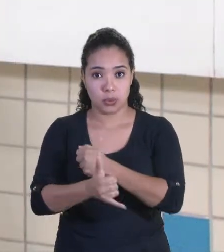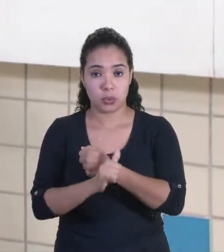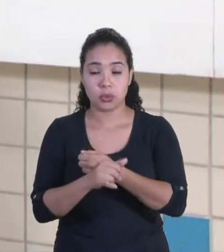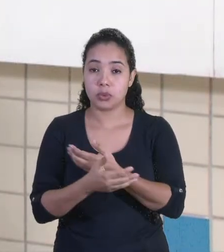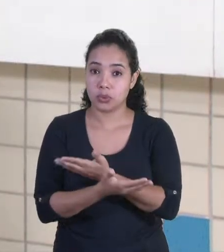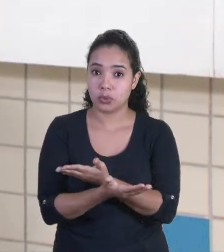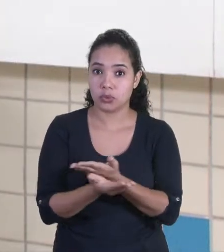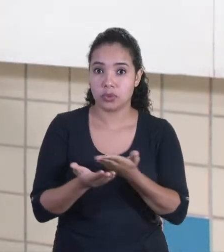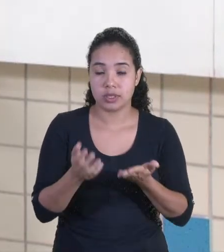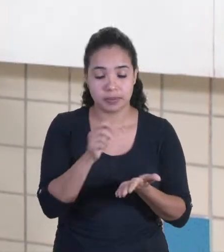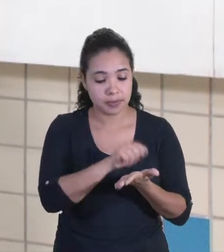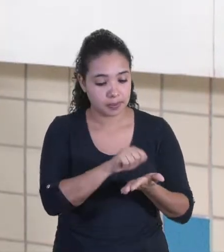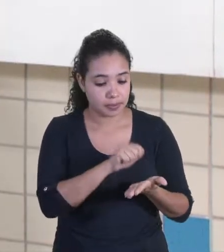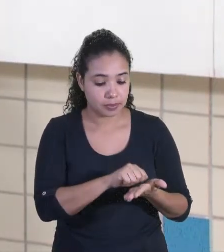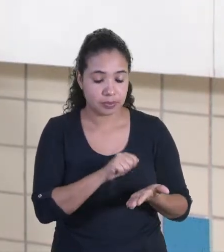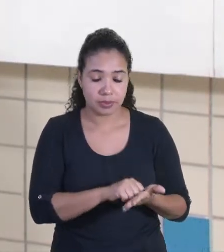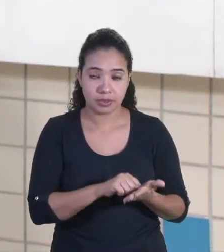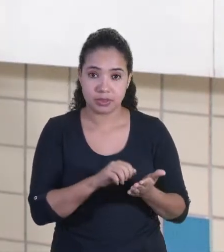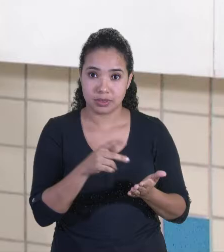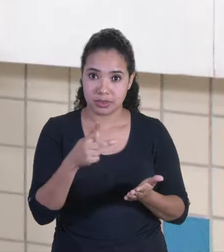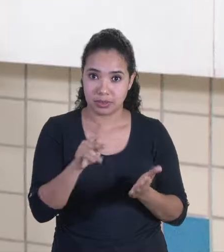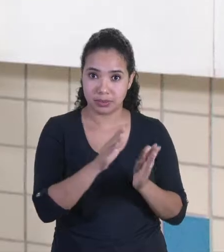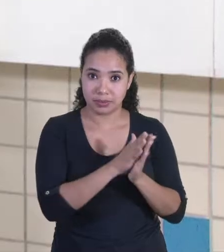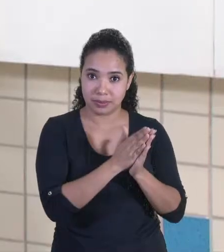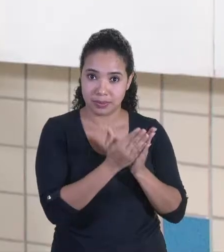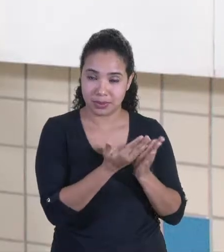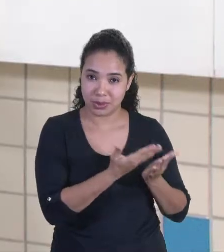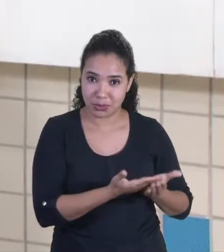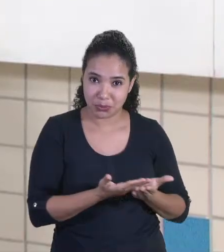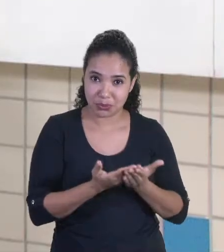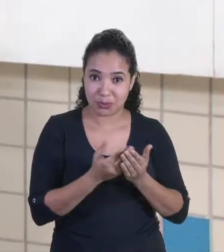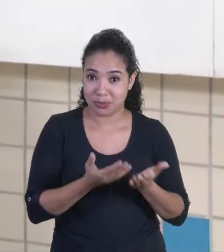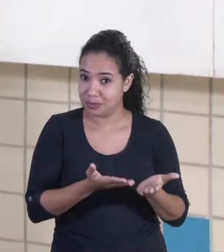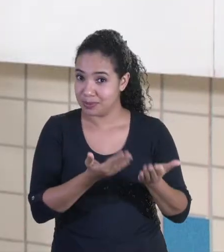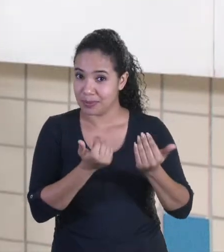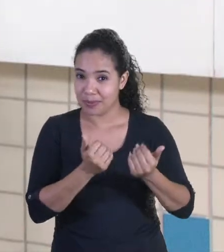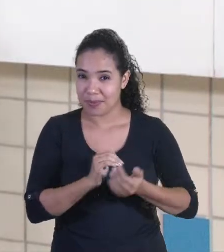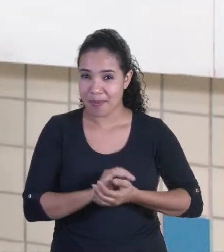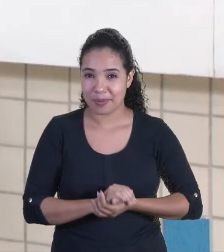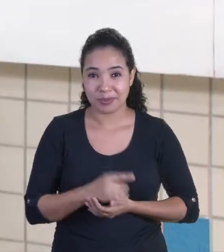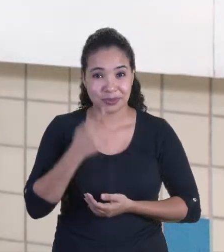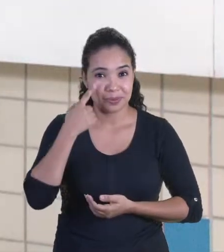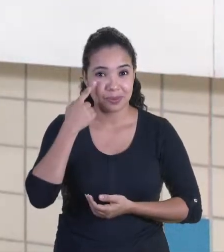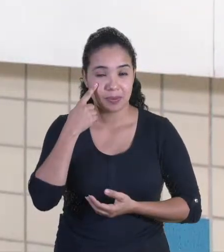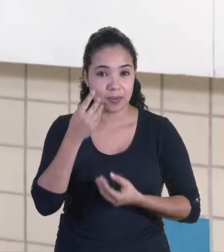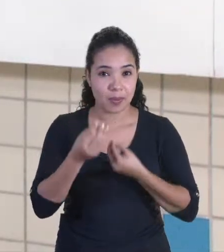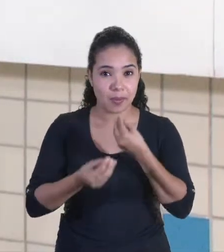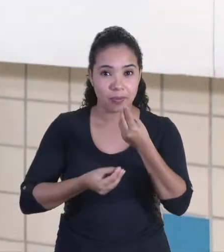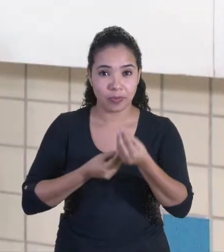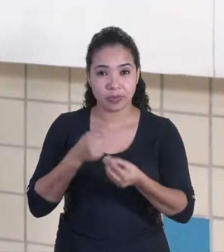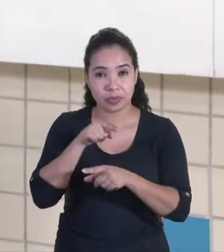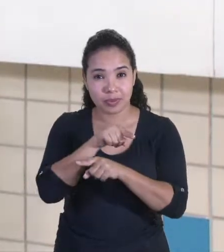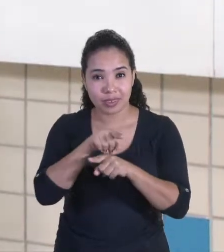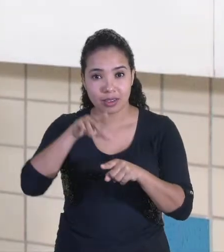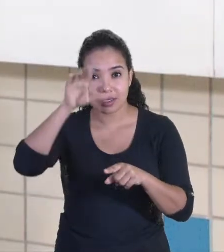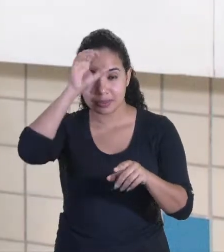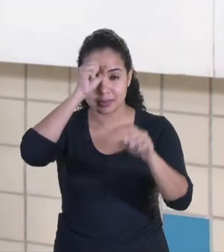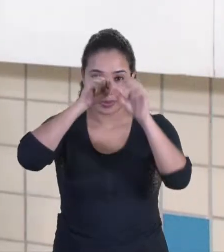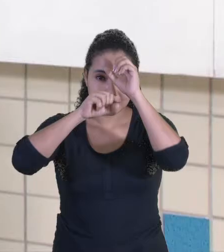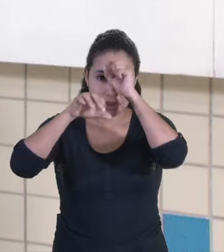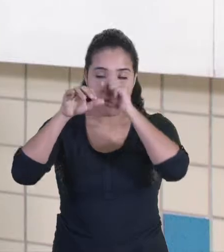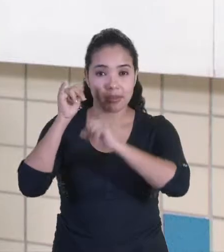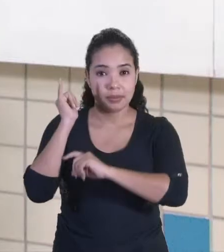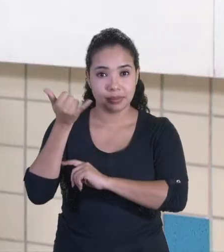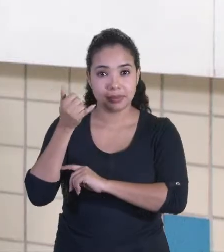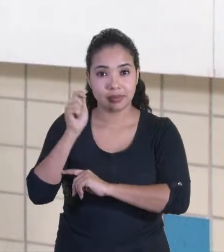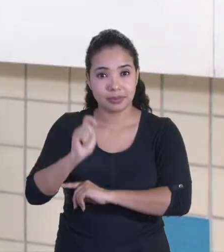você escreve aí no seu bloco de estudo. Vamos lá? Vamos ver como está o seu conhecimento em torno dos contos